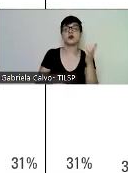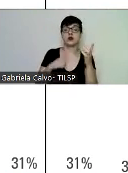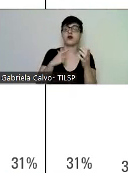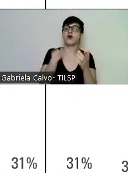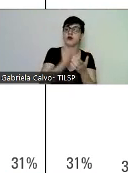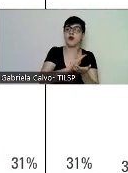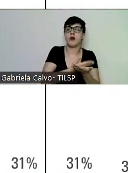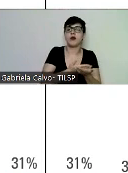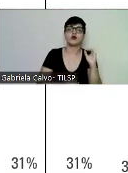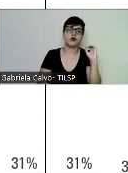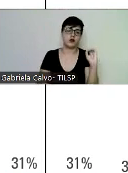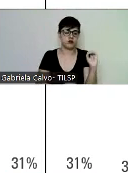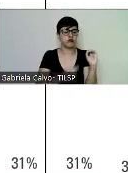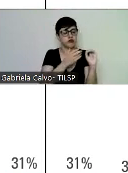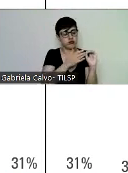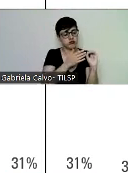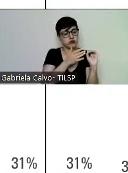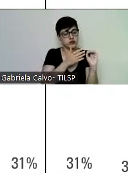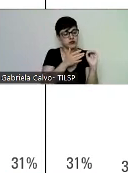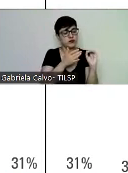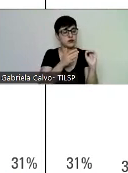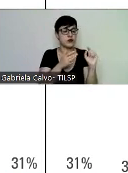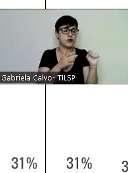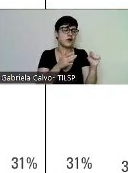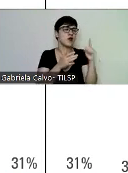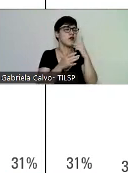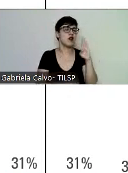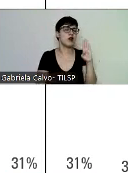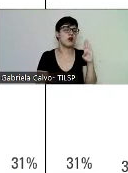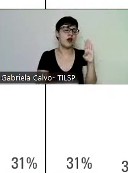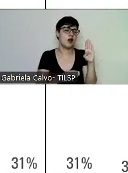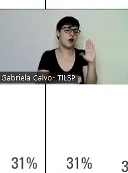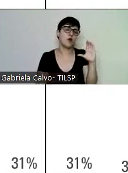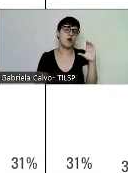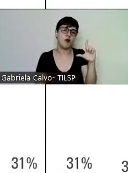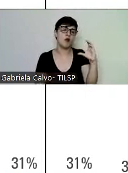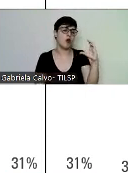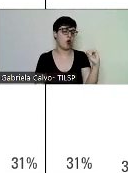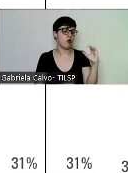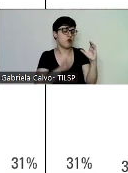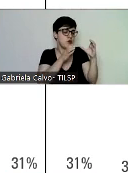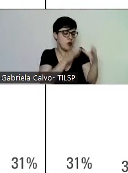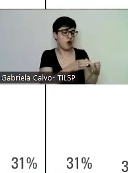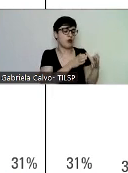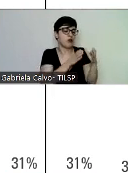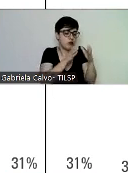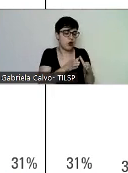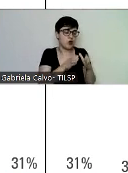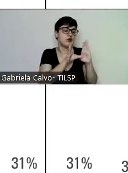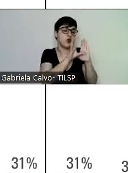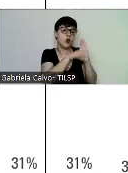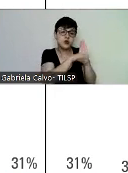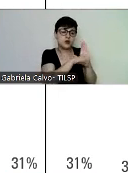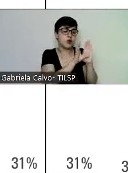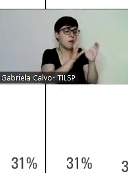né e da era construir uma definição com o que a gente chamava de blocos né que seriam os conceitos chave ou termos chave da